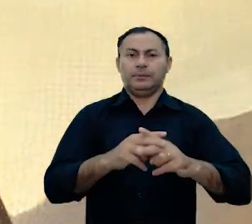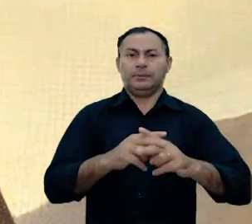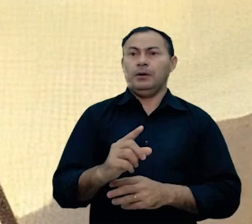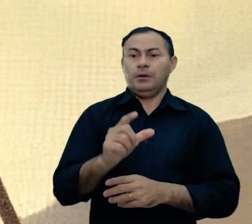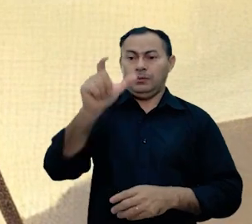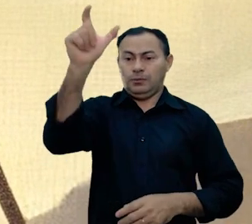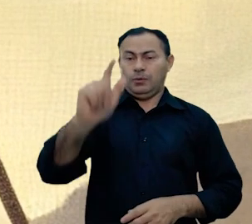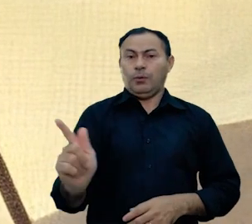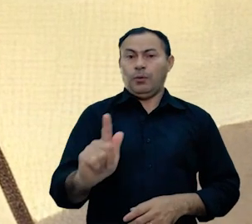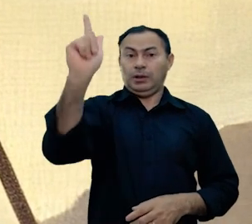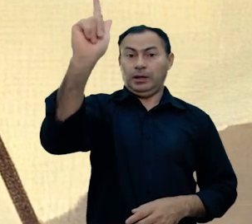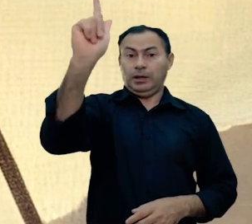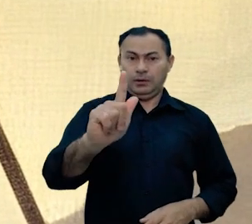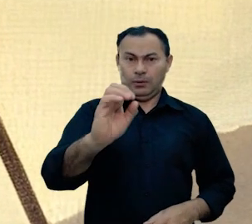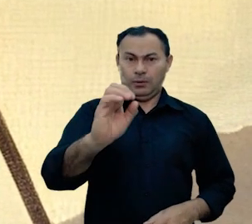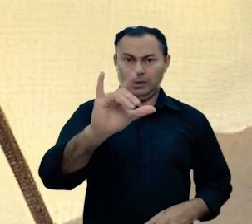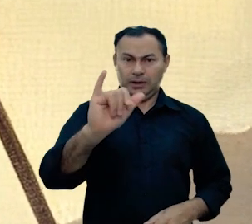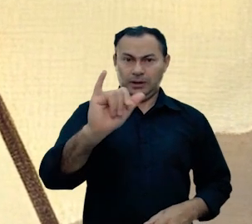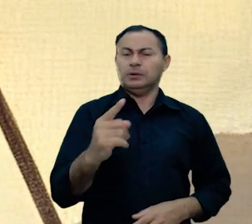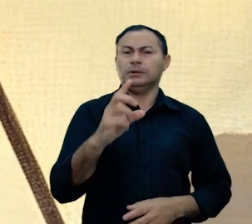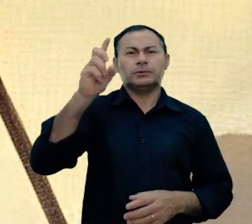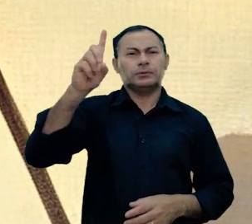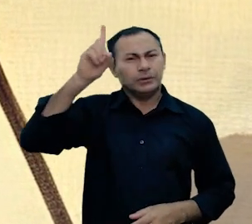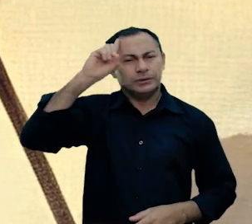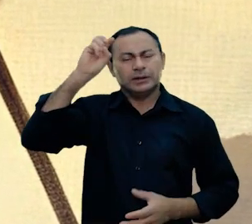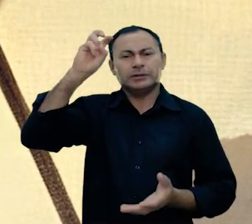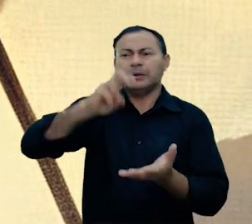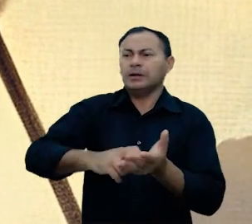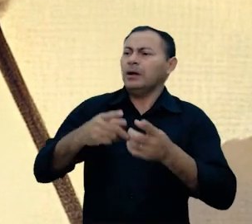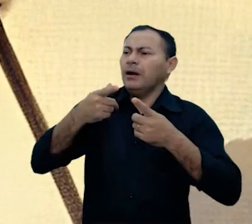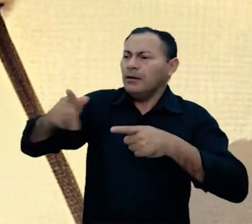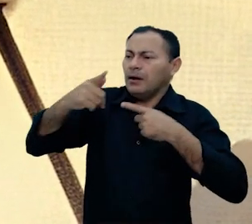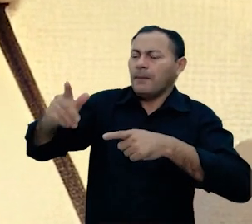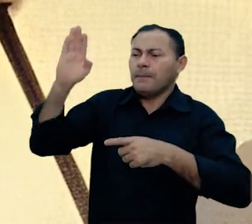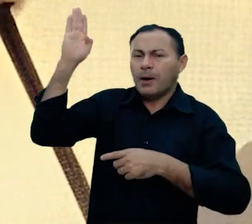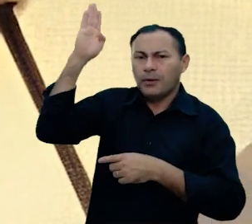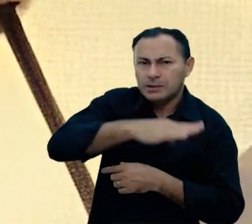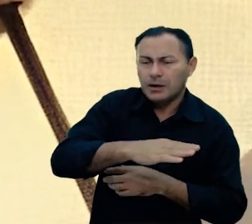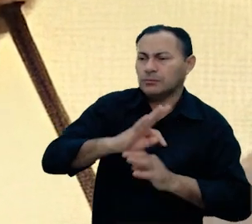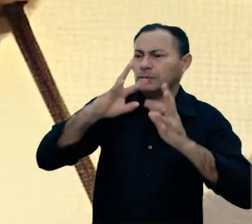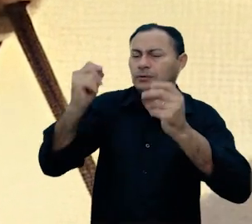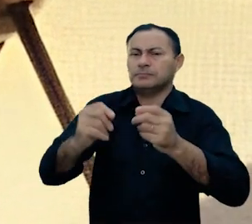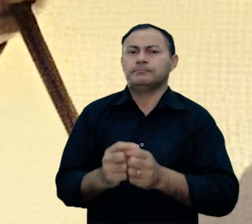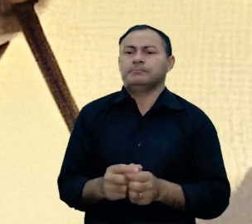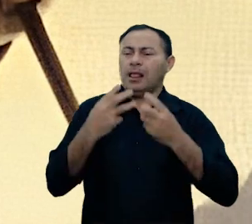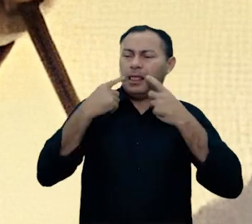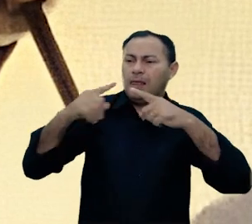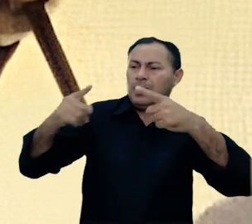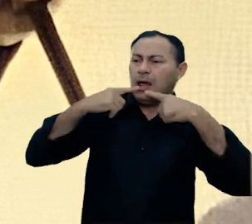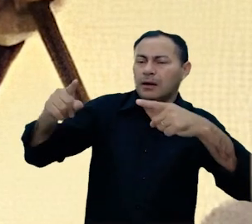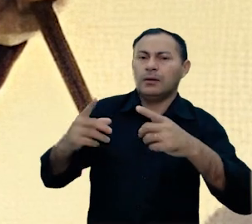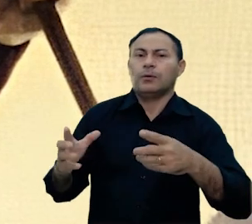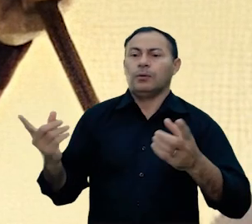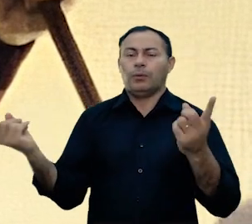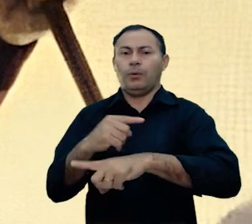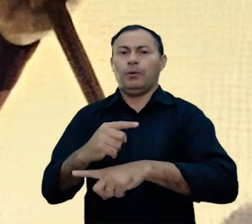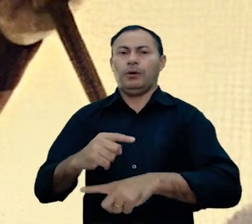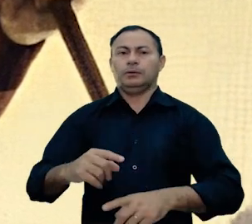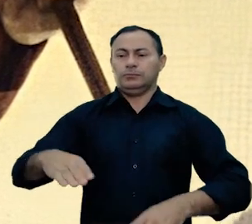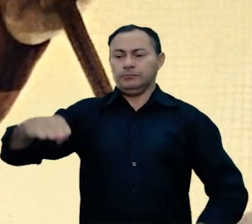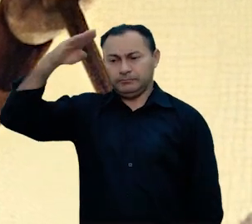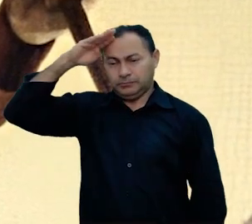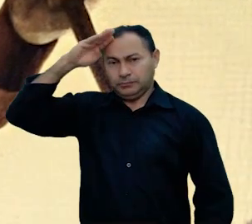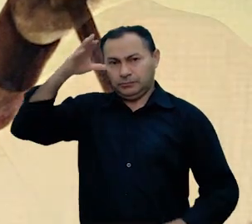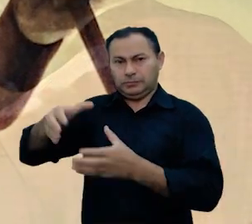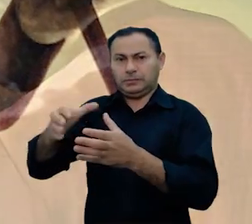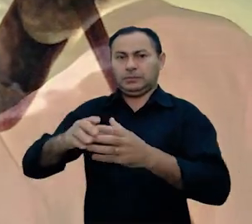Golias, o gigante filisteu, saía toda manhã e ridicularizava, amaldiçoava e blasfemava contra o exército de